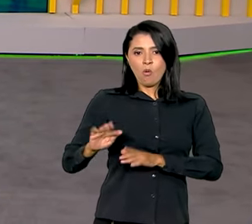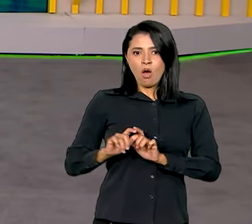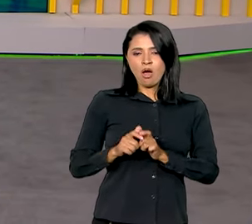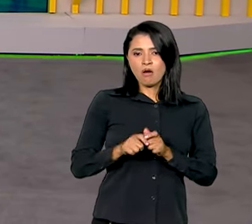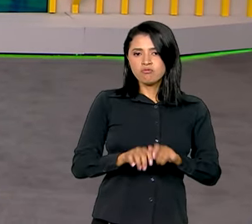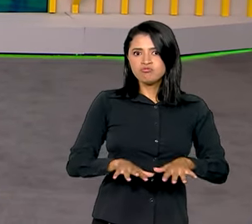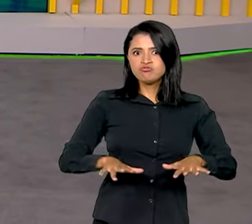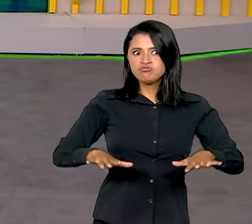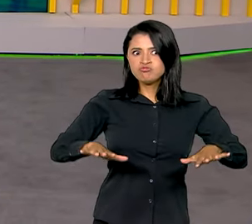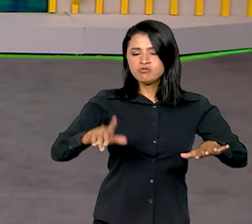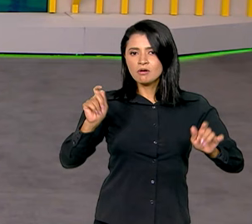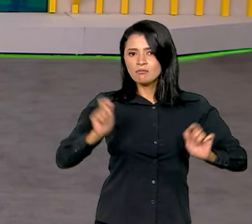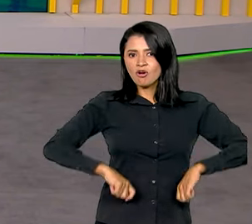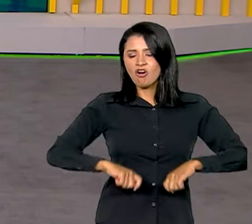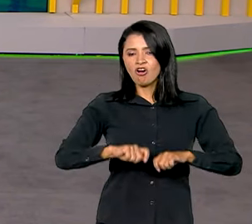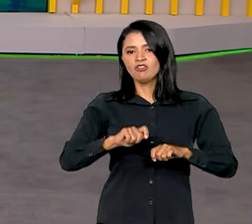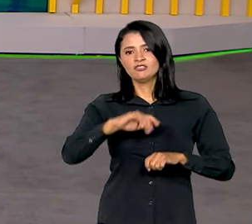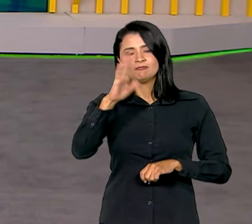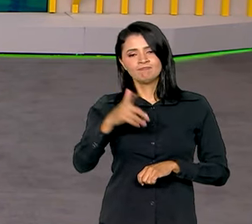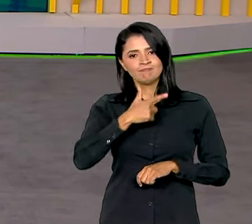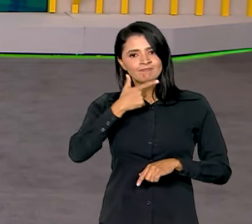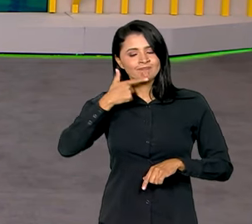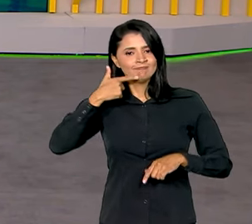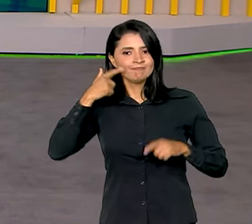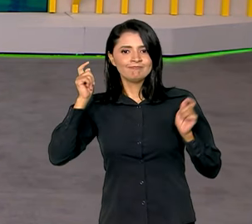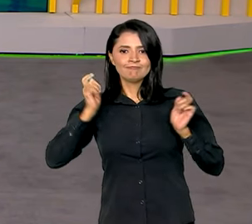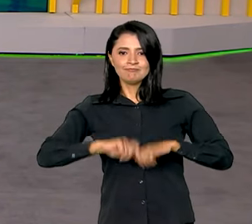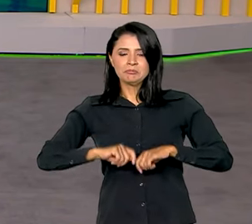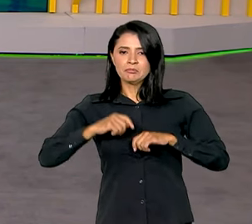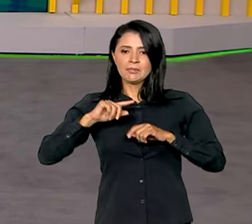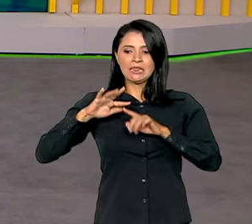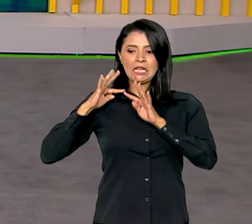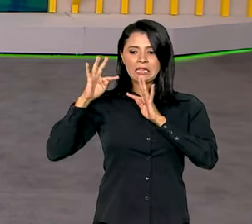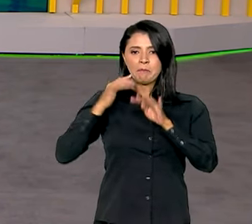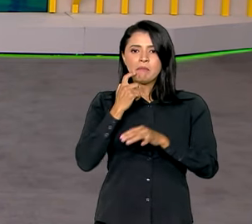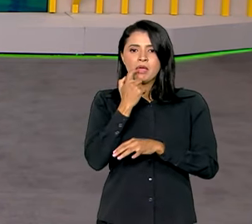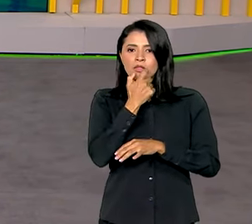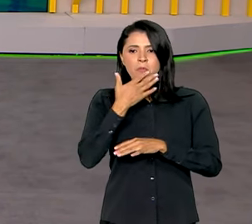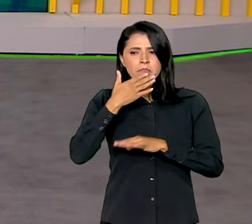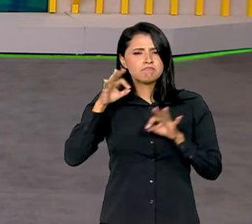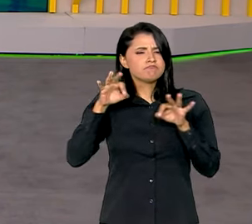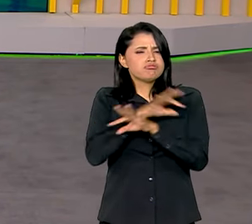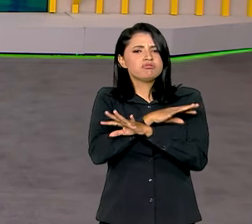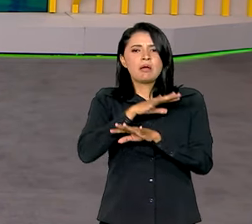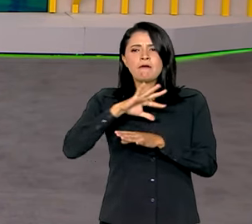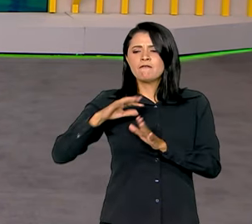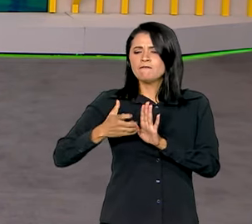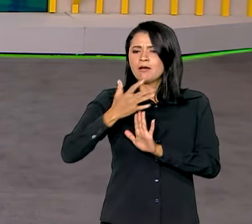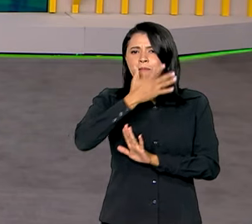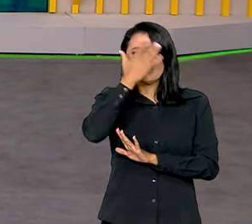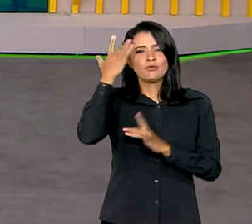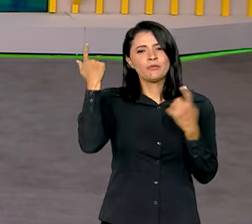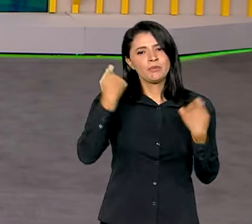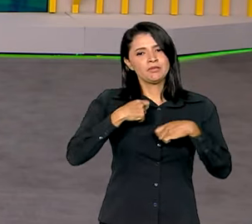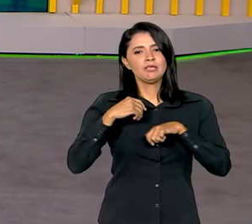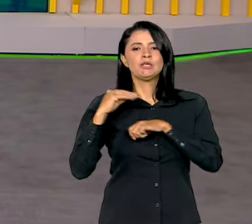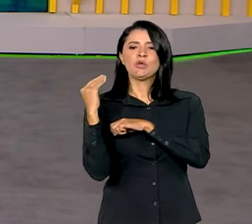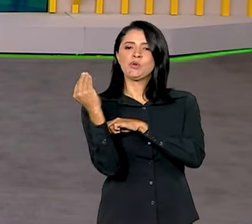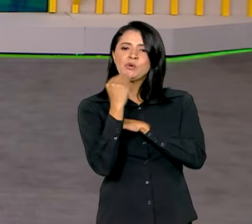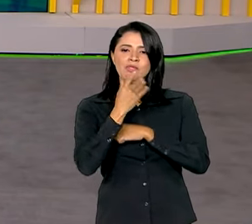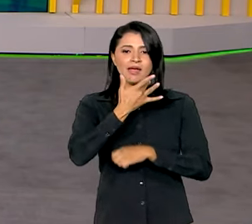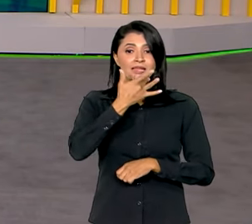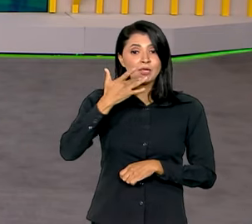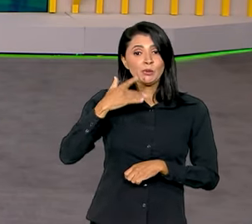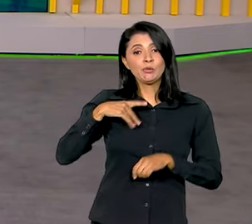rede, vai poder garantir um tratamento dentário mais completo para milhões de pessoas que precisam cuidar da saúde bucal